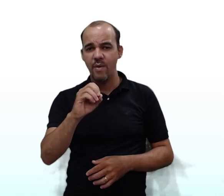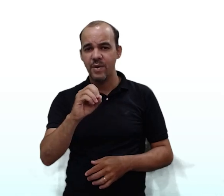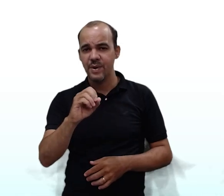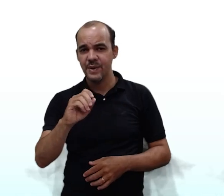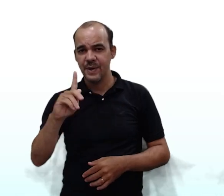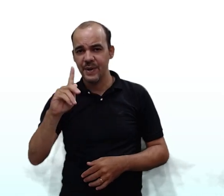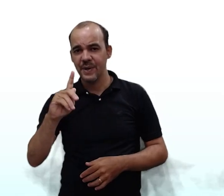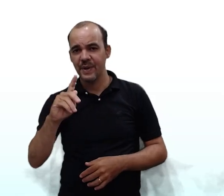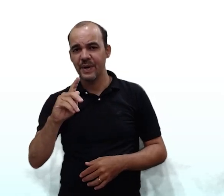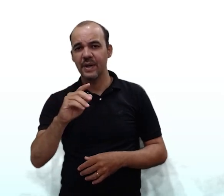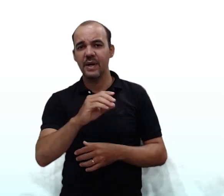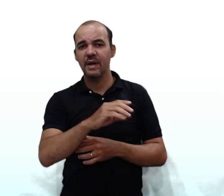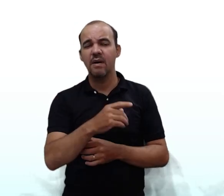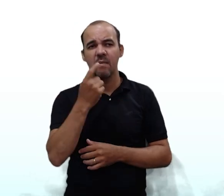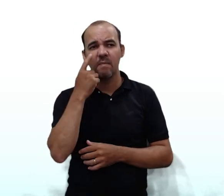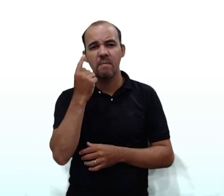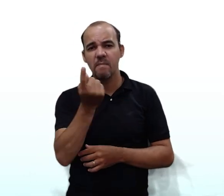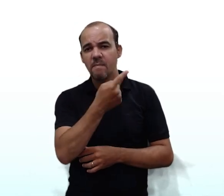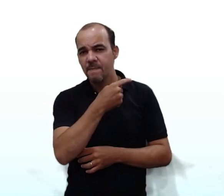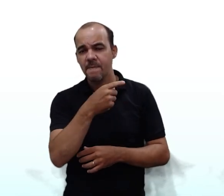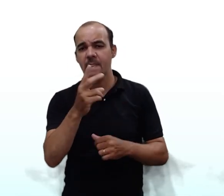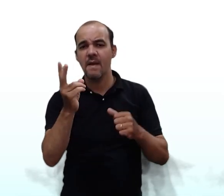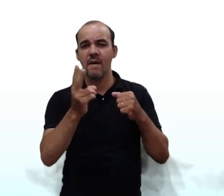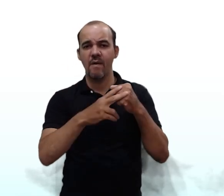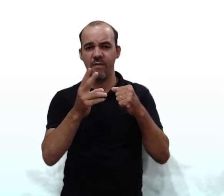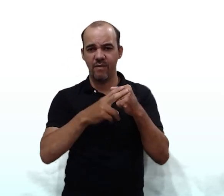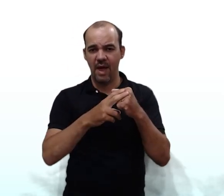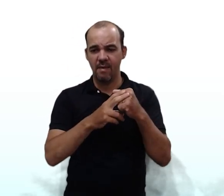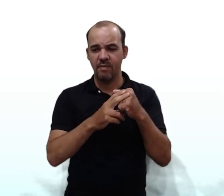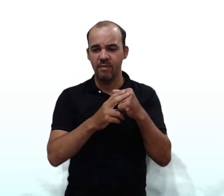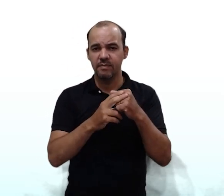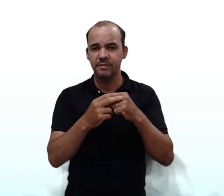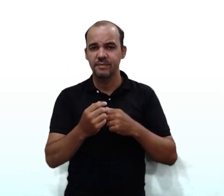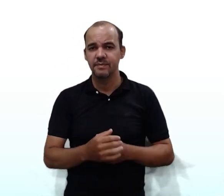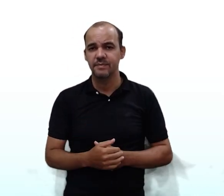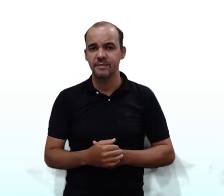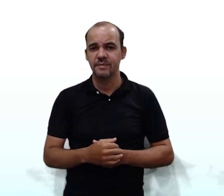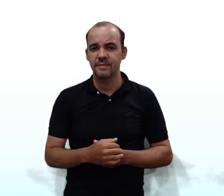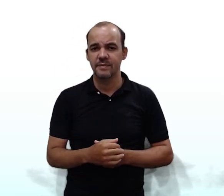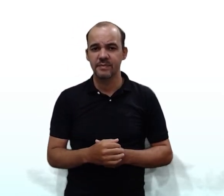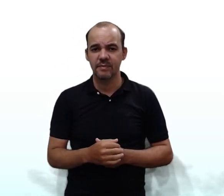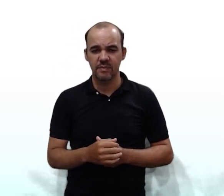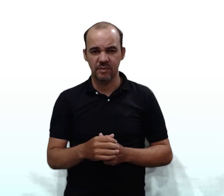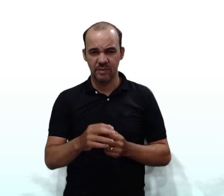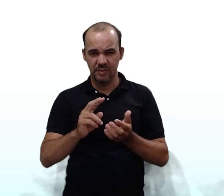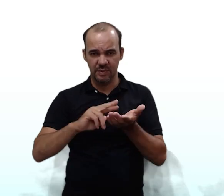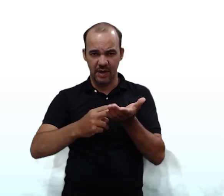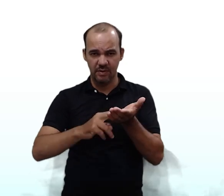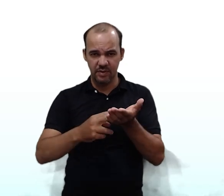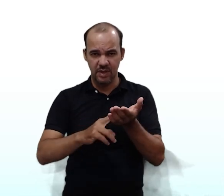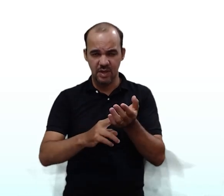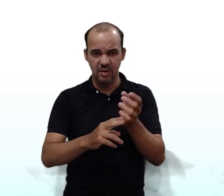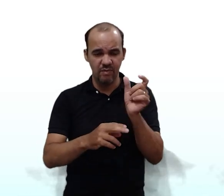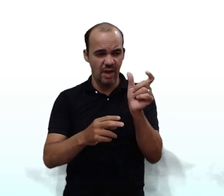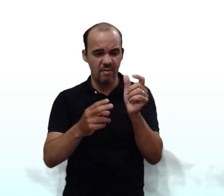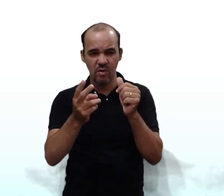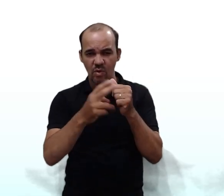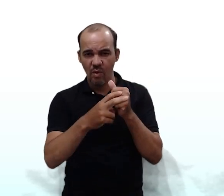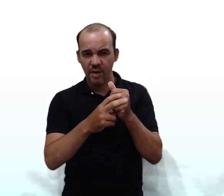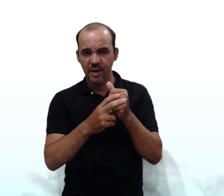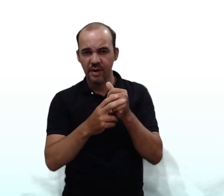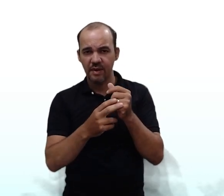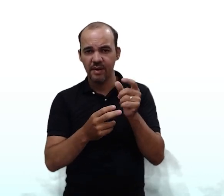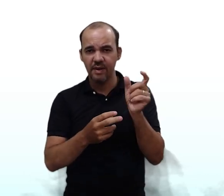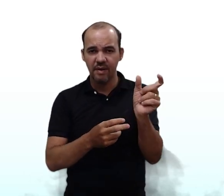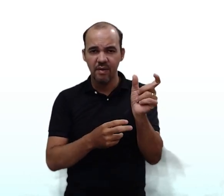acredito, grande parte das pessoas, conhece a tradução do verbo look. Você aí de casa sabe? O verbo look na língua